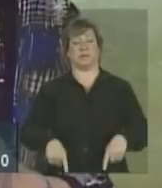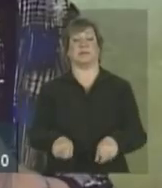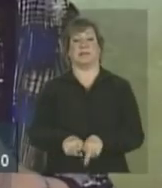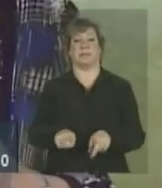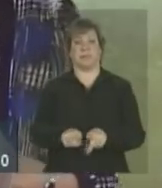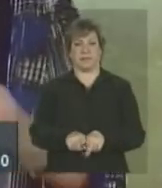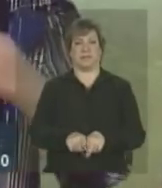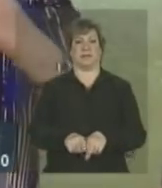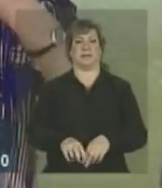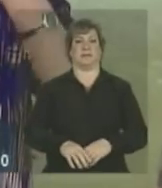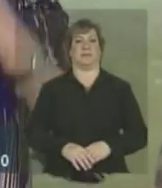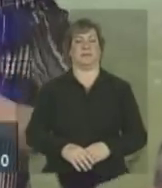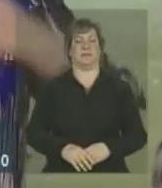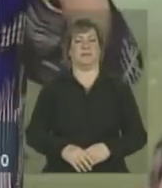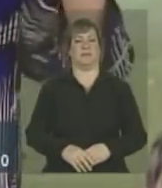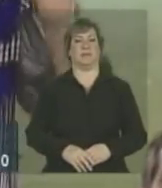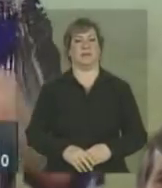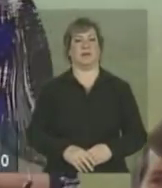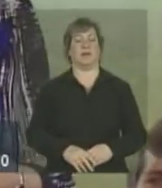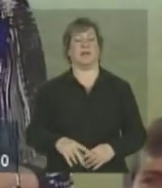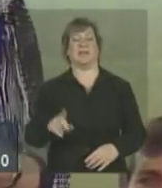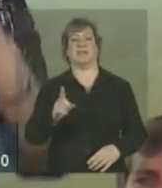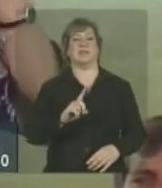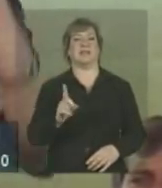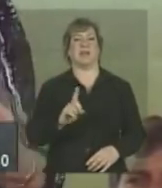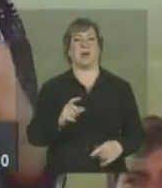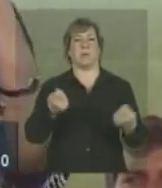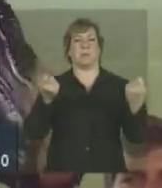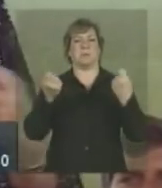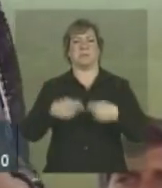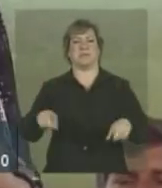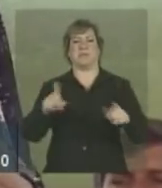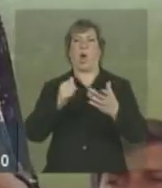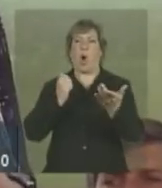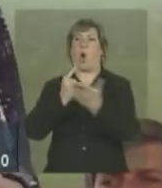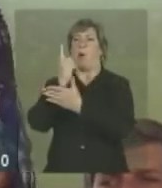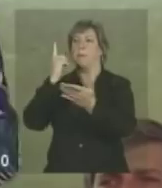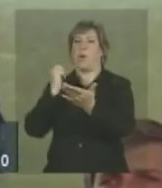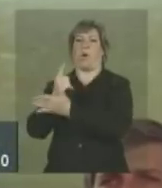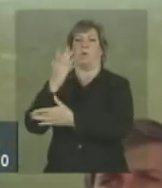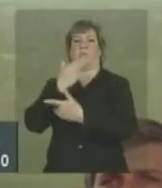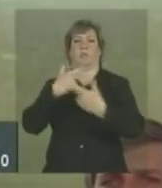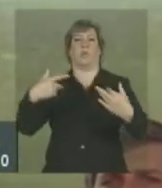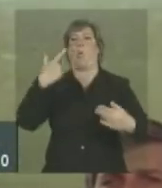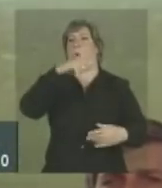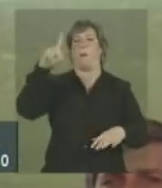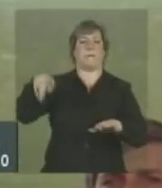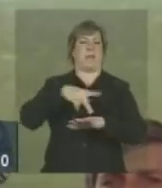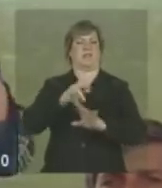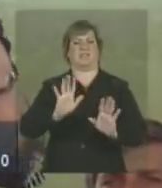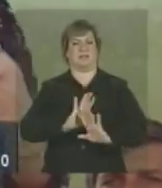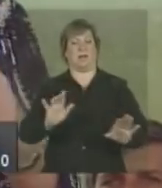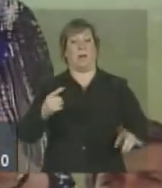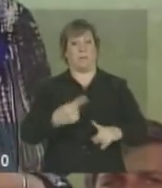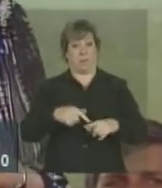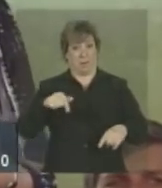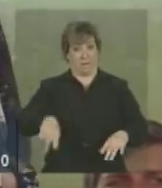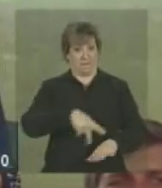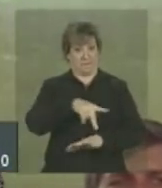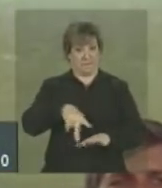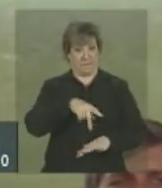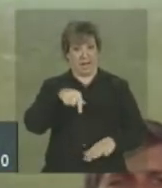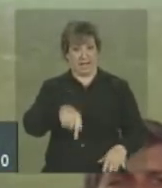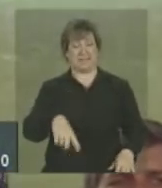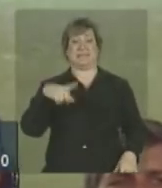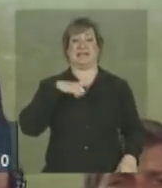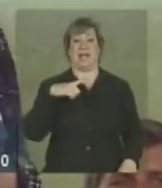também não depender do mercado internacional. Um país que tem potássio,